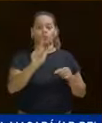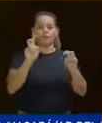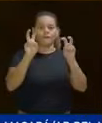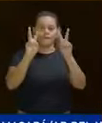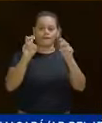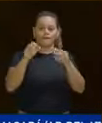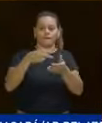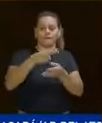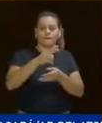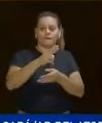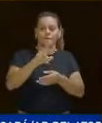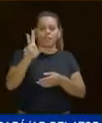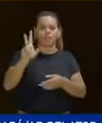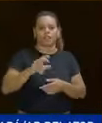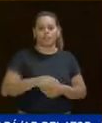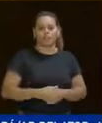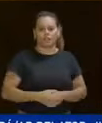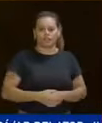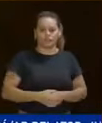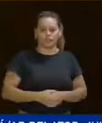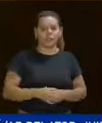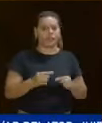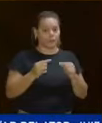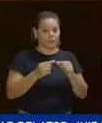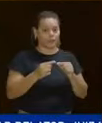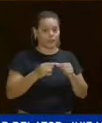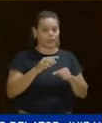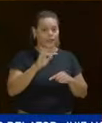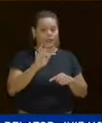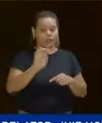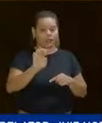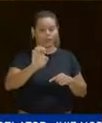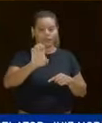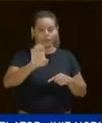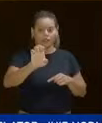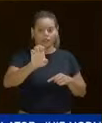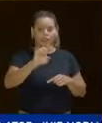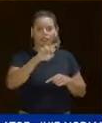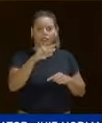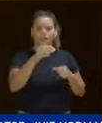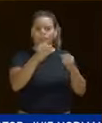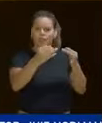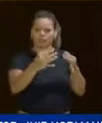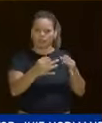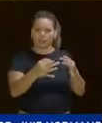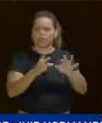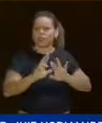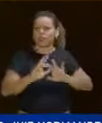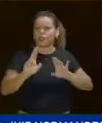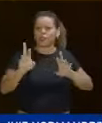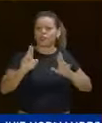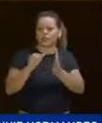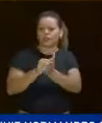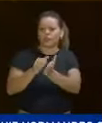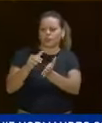eleitoral, conforme o próprio TSE dispõe. Tá? Então, é desta forma